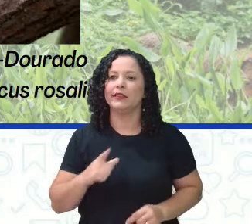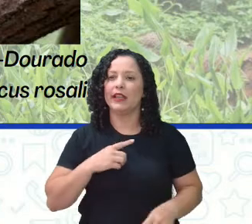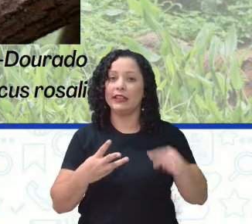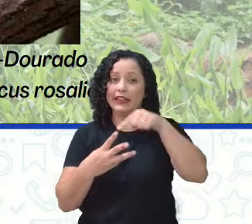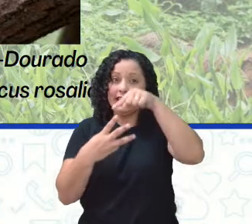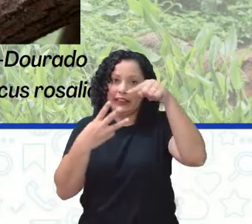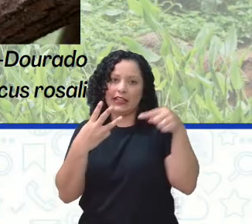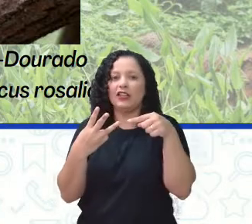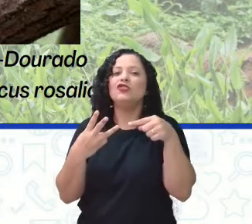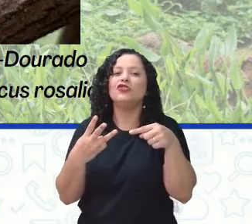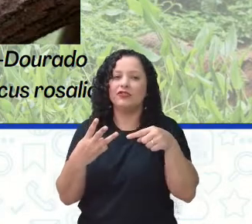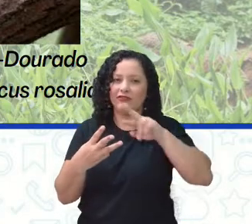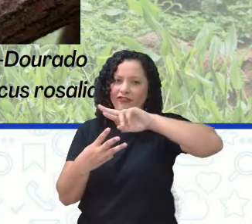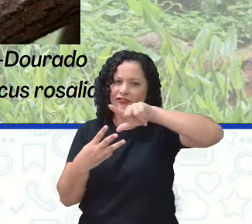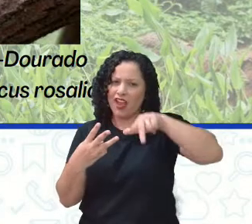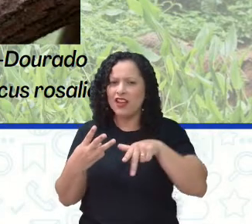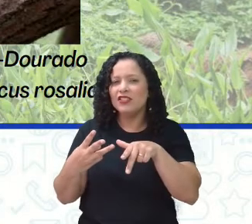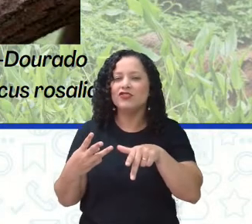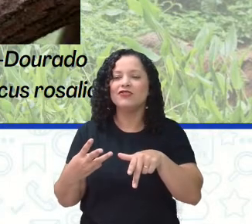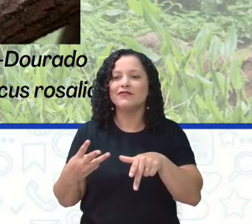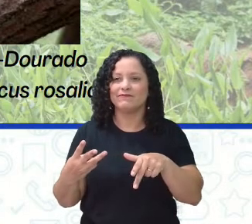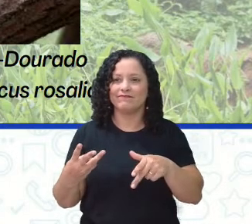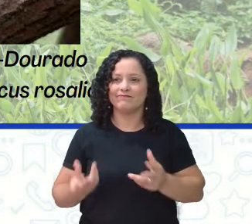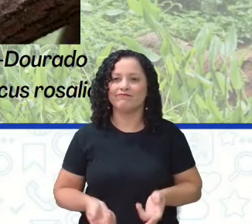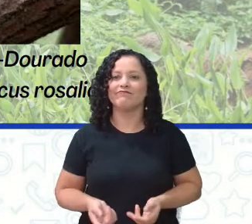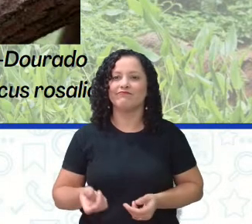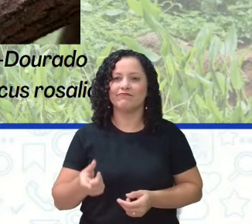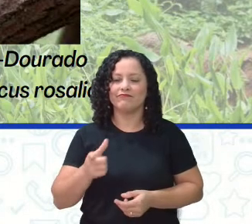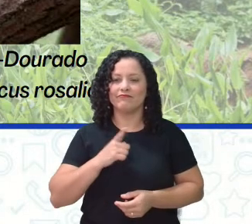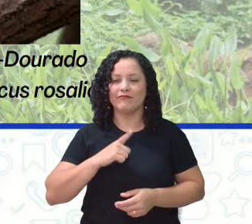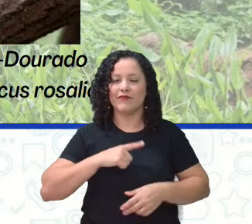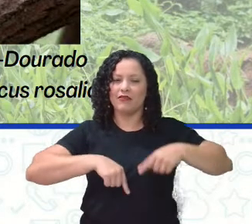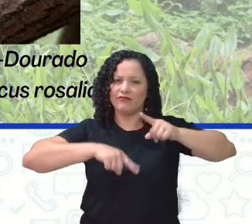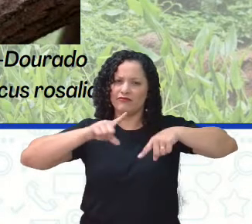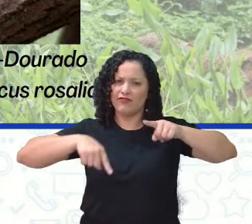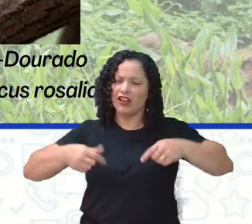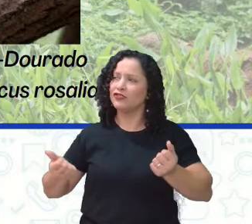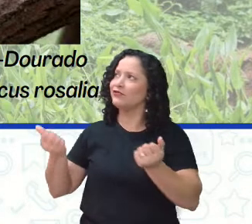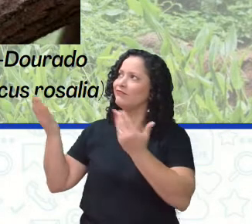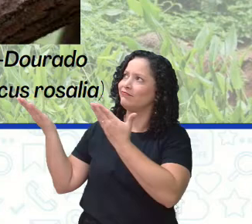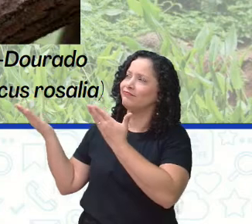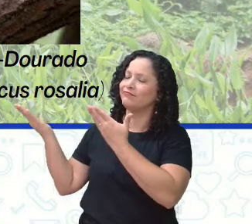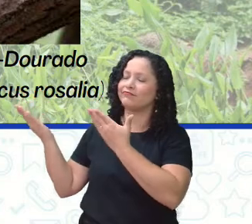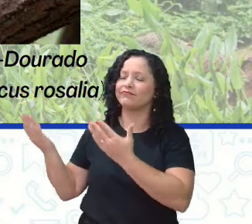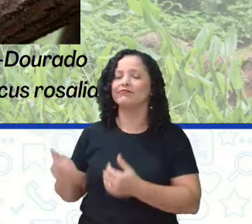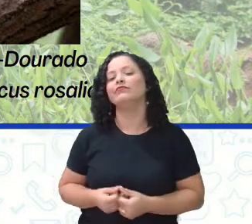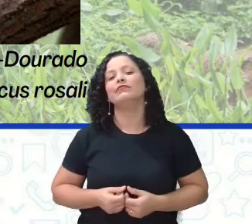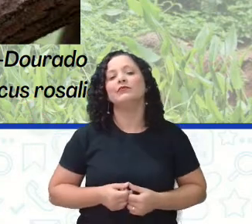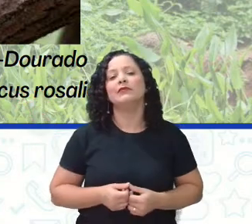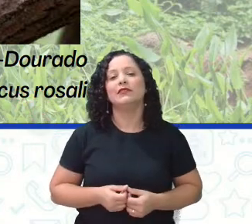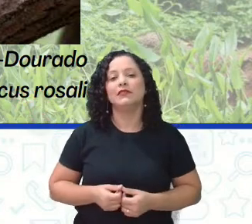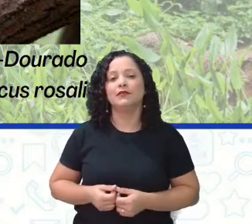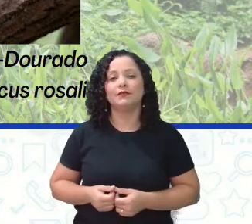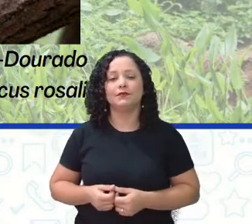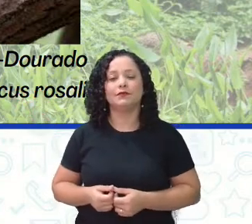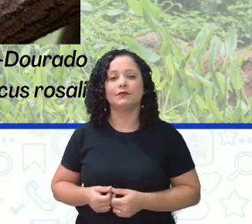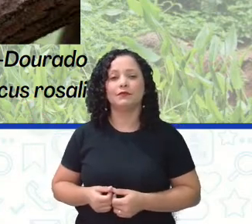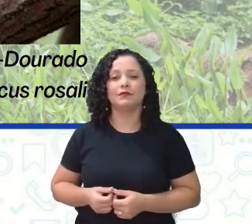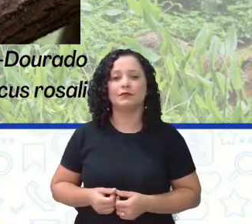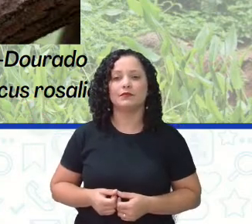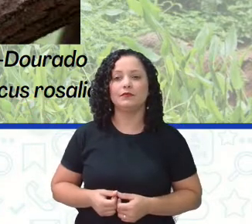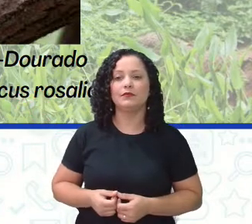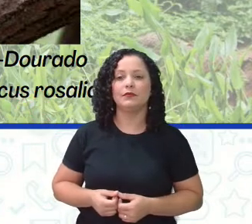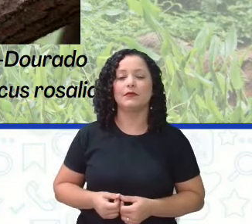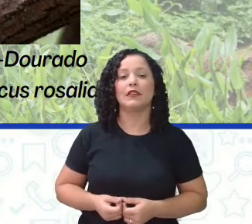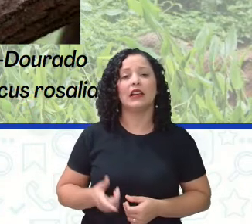3 espécies, né, de animais. Eu coloquei de variados, né, tanto de mamífero quanto de ave,